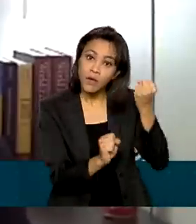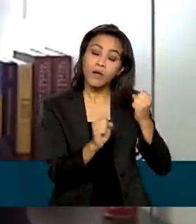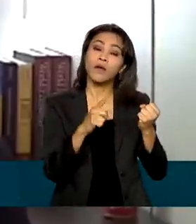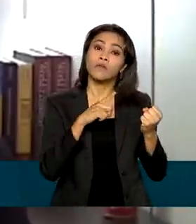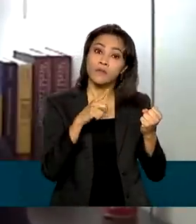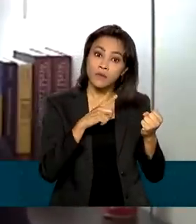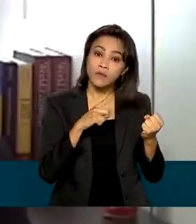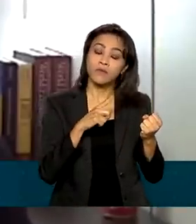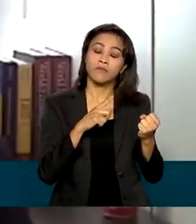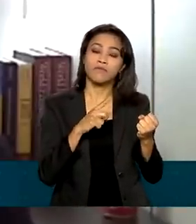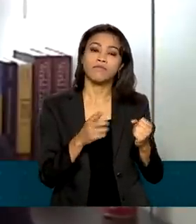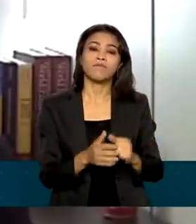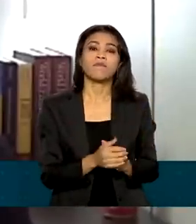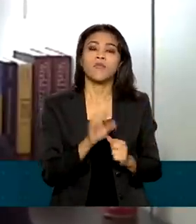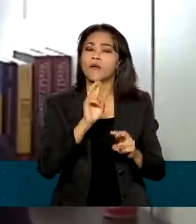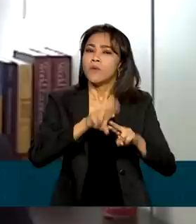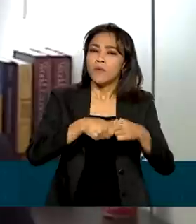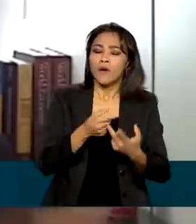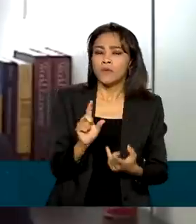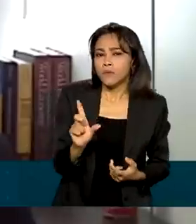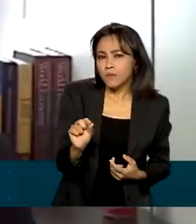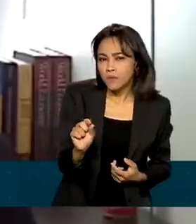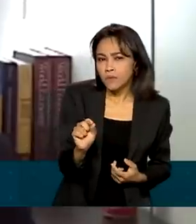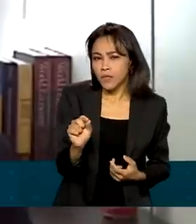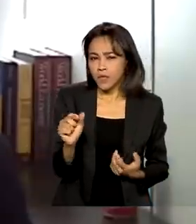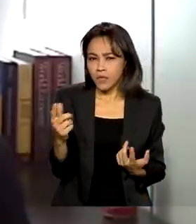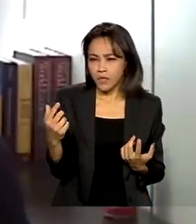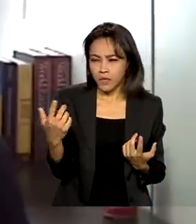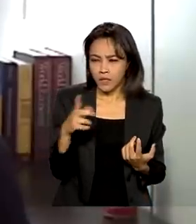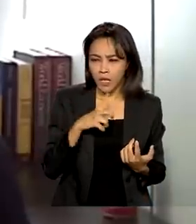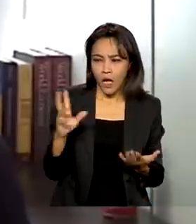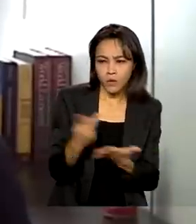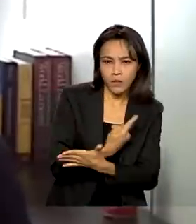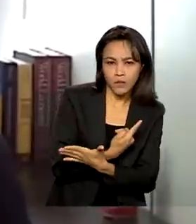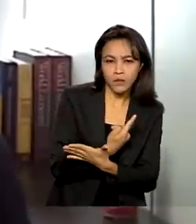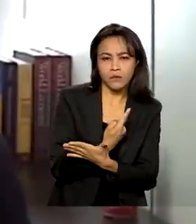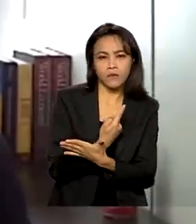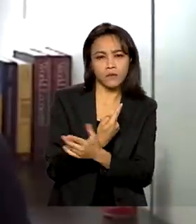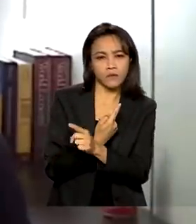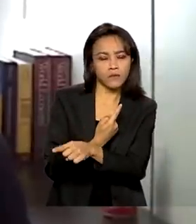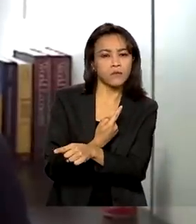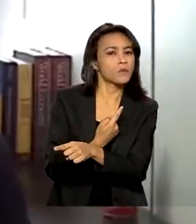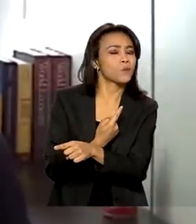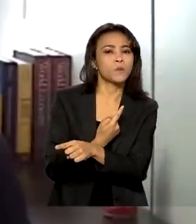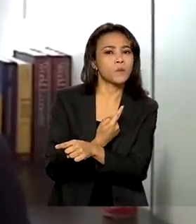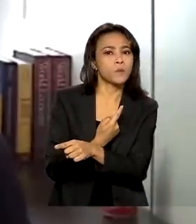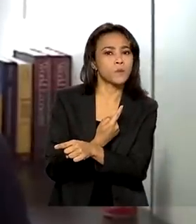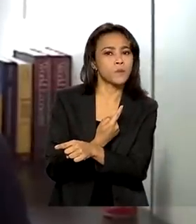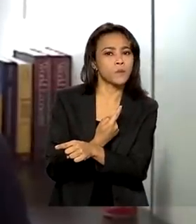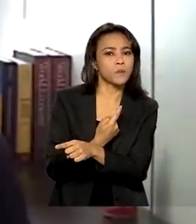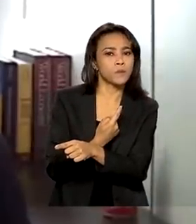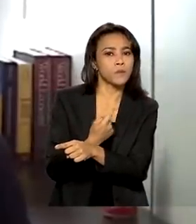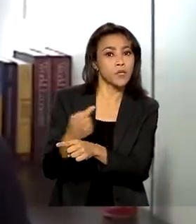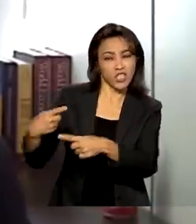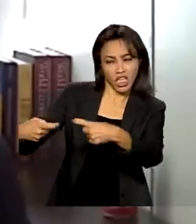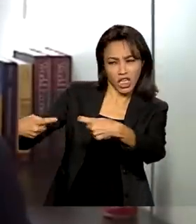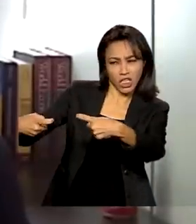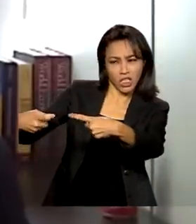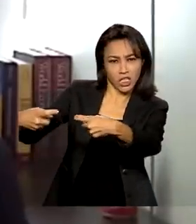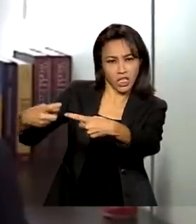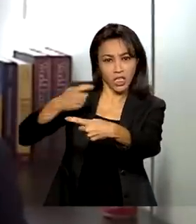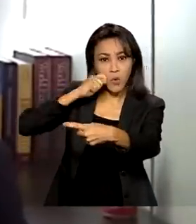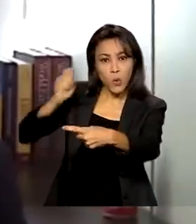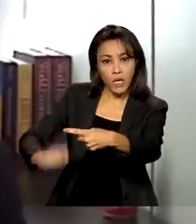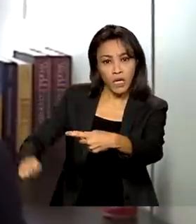conta de preços crescentes em razão do conflito entre entre Rússia e Ucrânia e